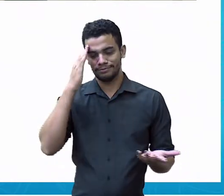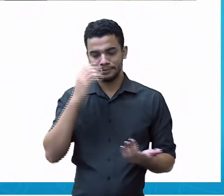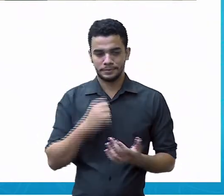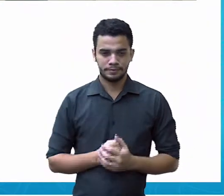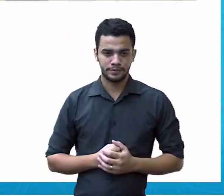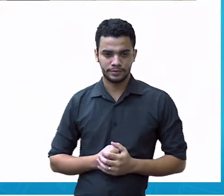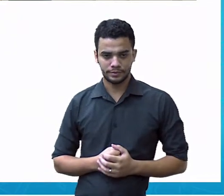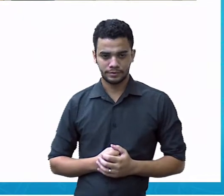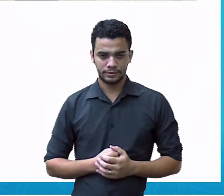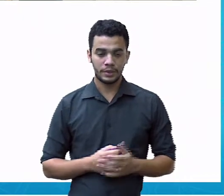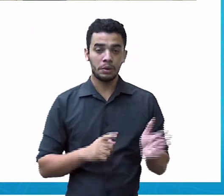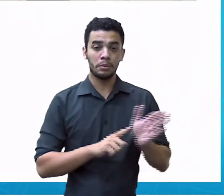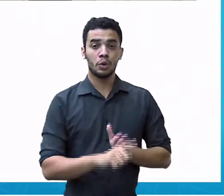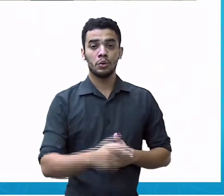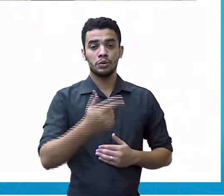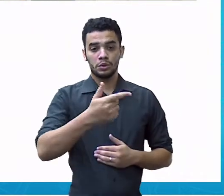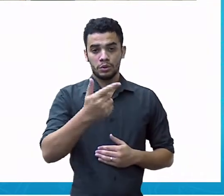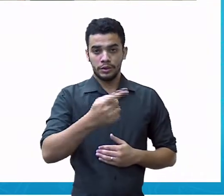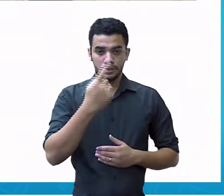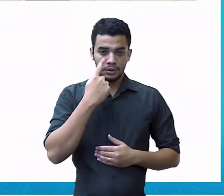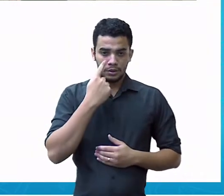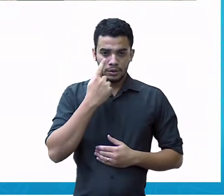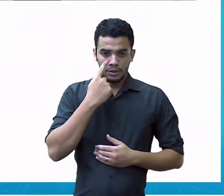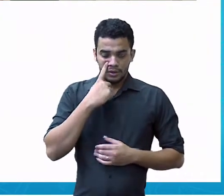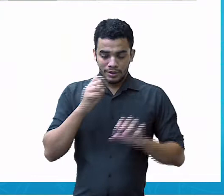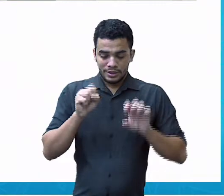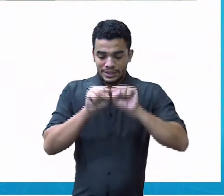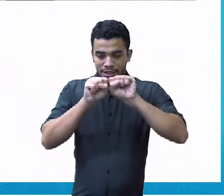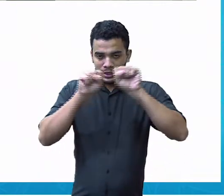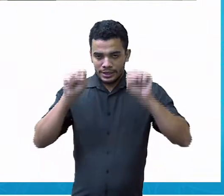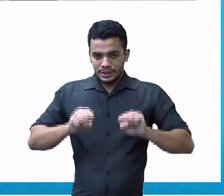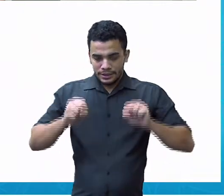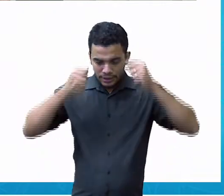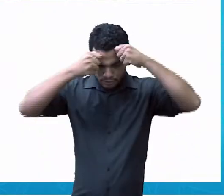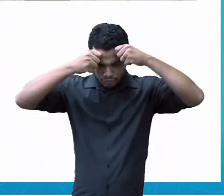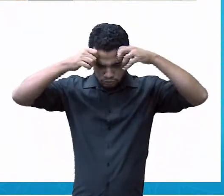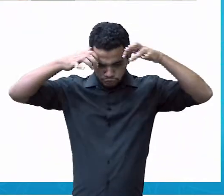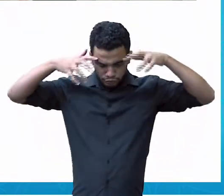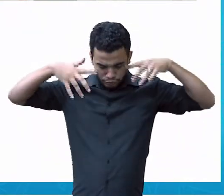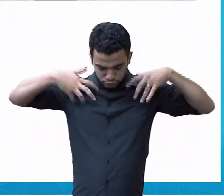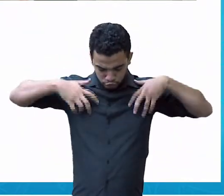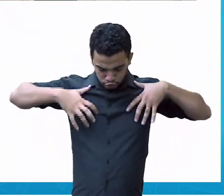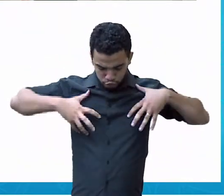Para que serve o sistema nervoso? Ele forma uma rede de